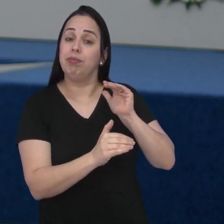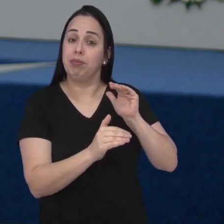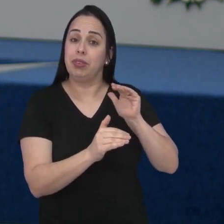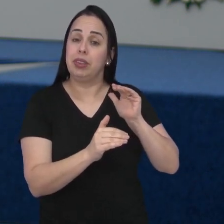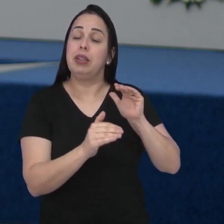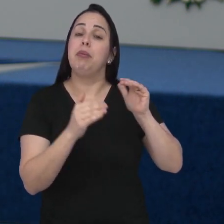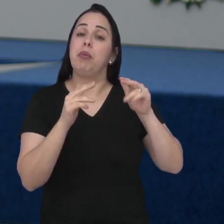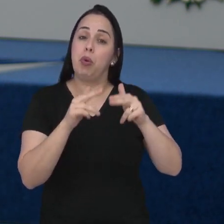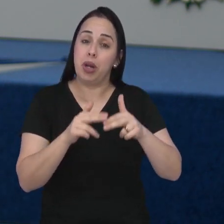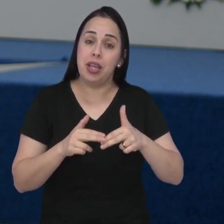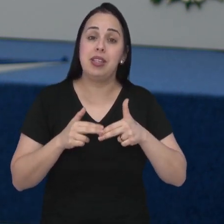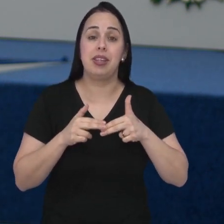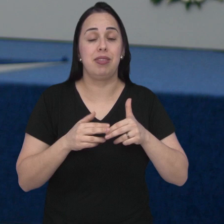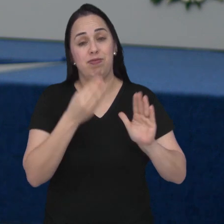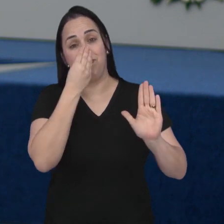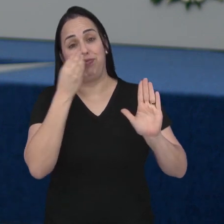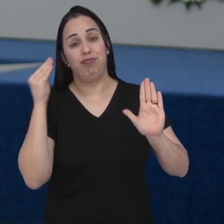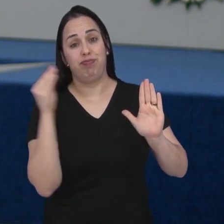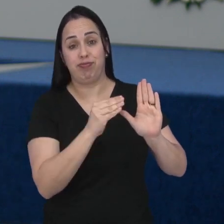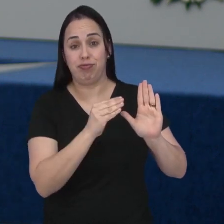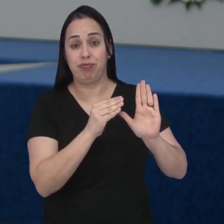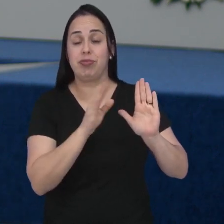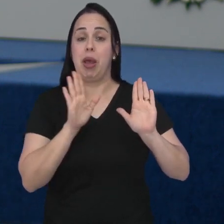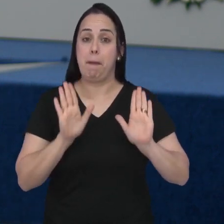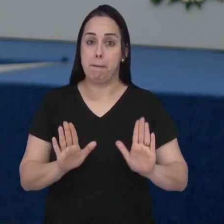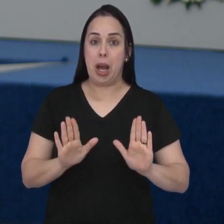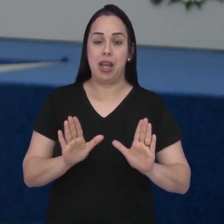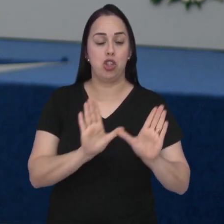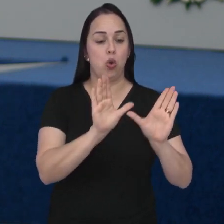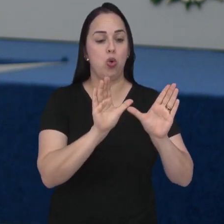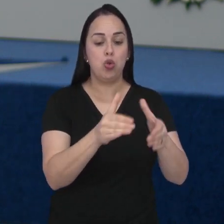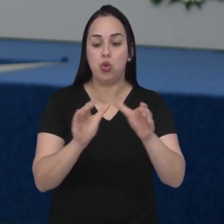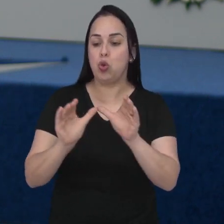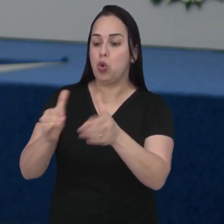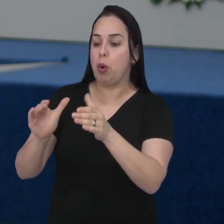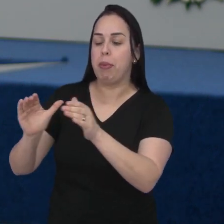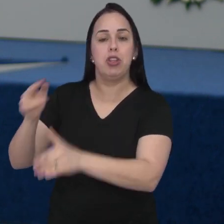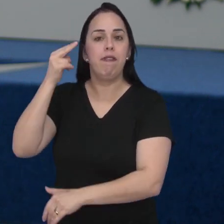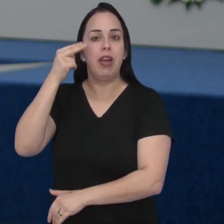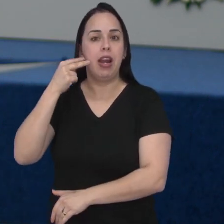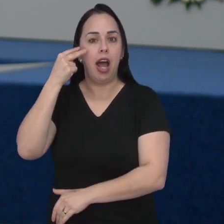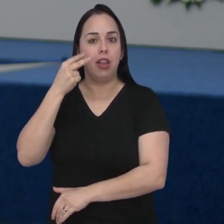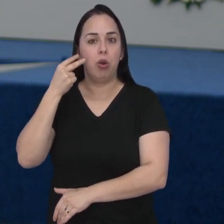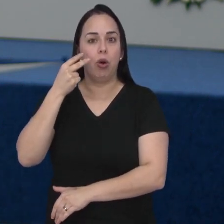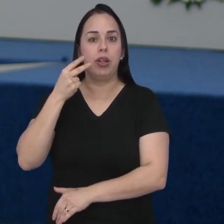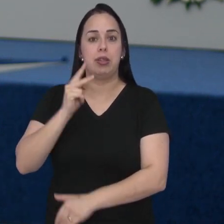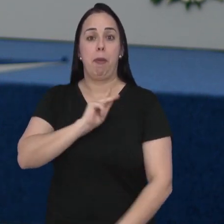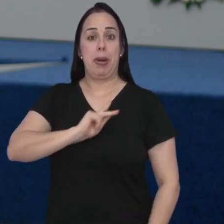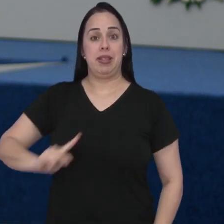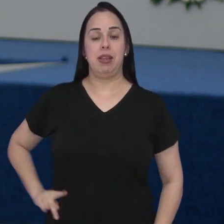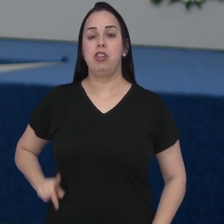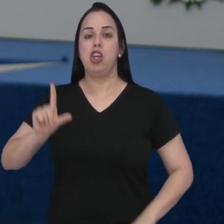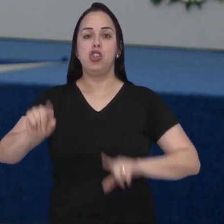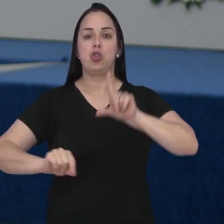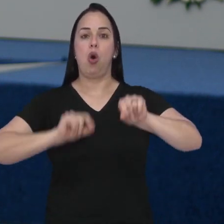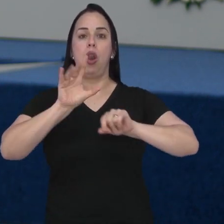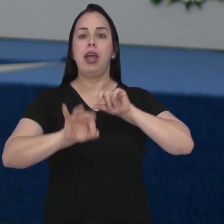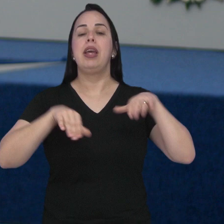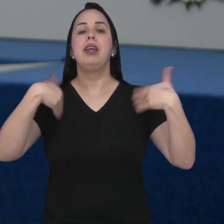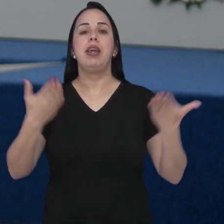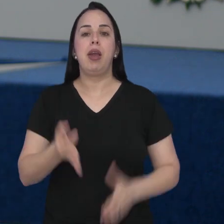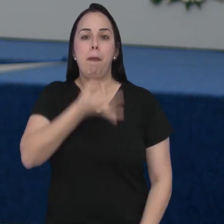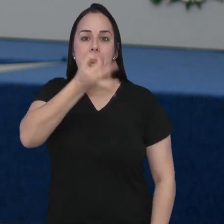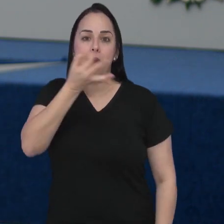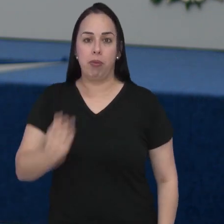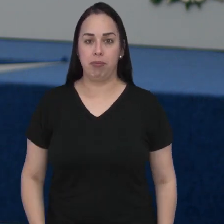as comissões, será tido como rejeitado. A distribuição das matérias entre as comissões fica a cargo